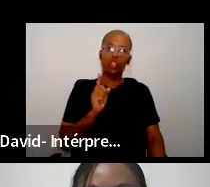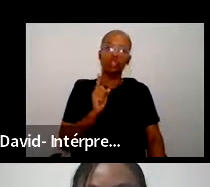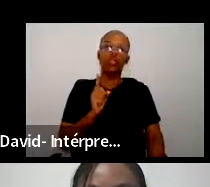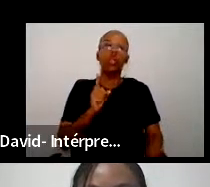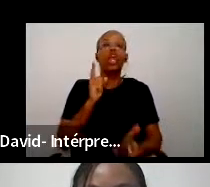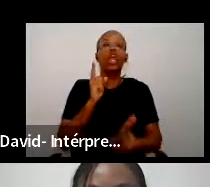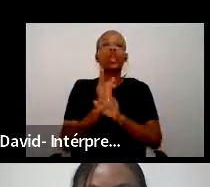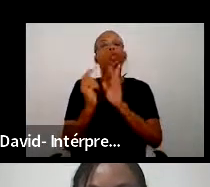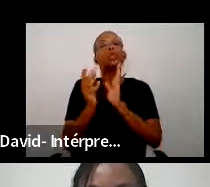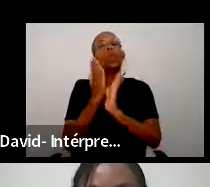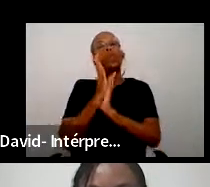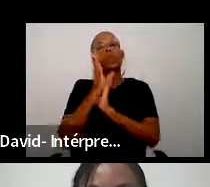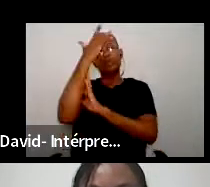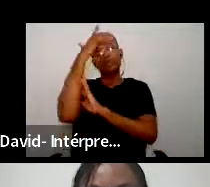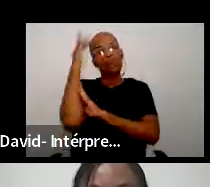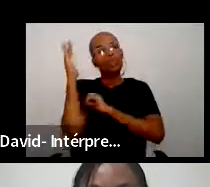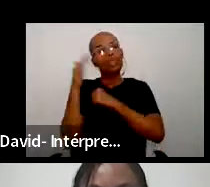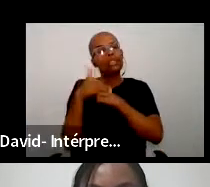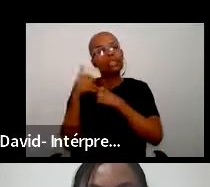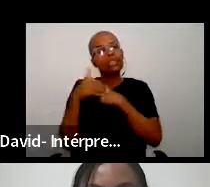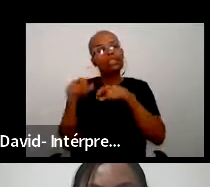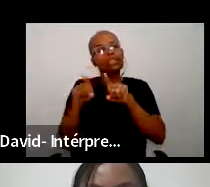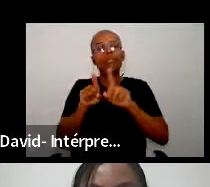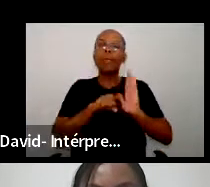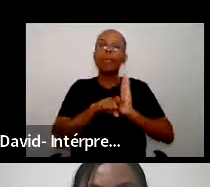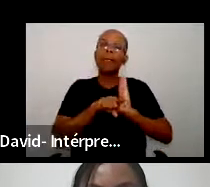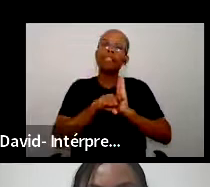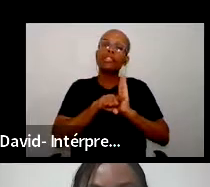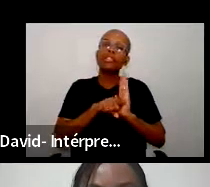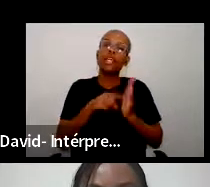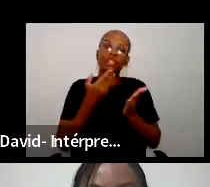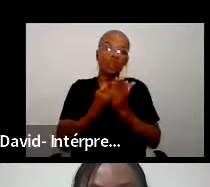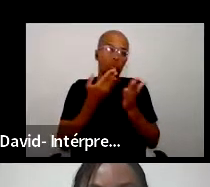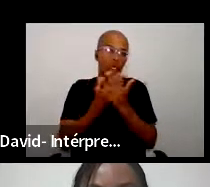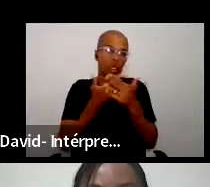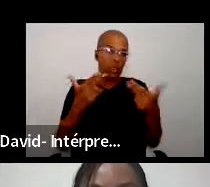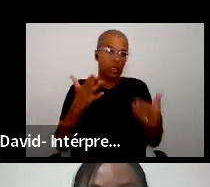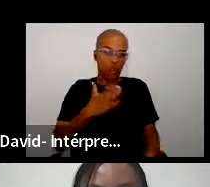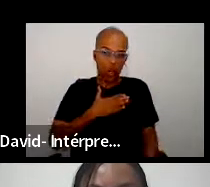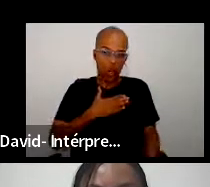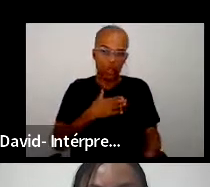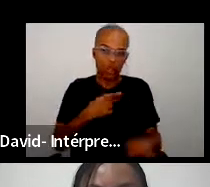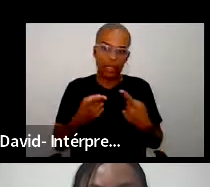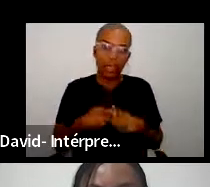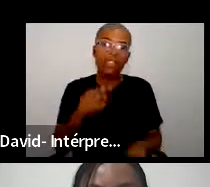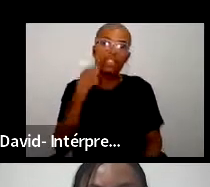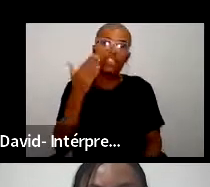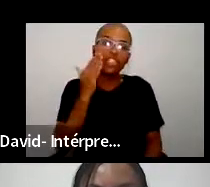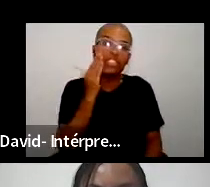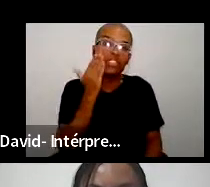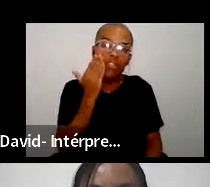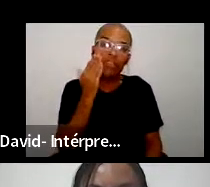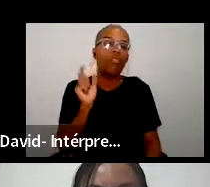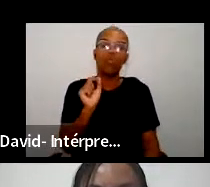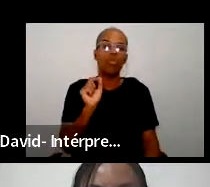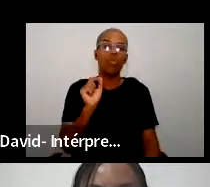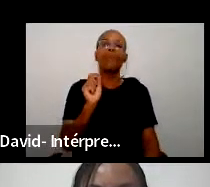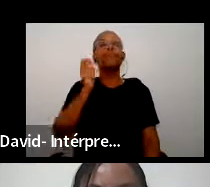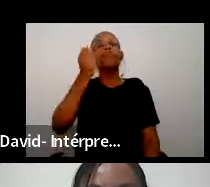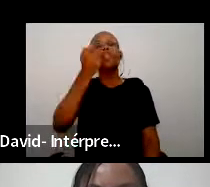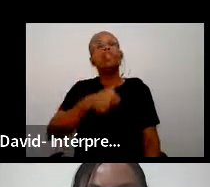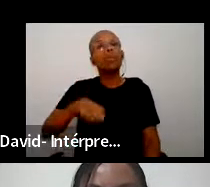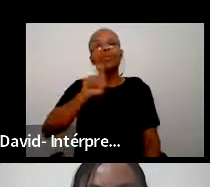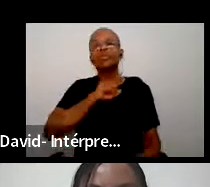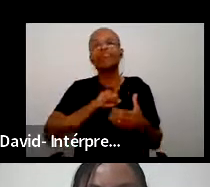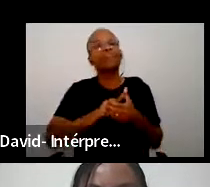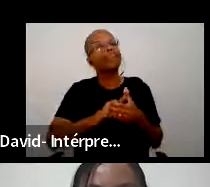pessoas queridas e poder pesquisar e estudar o que a gente gosta, mas de entender que nós não precisamos nos afastar